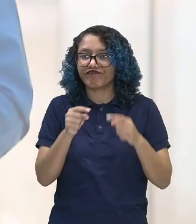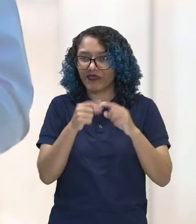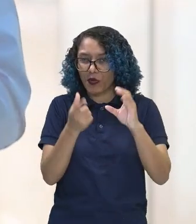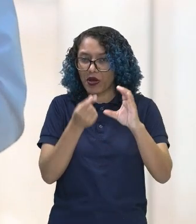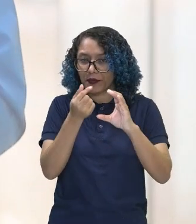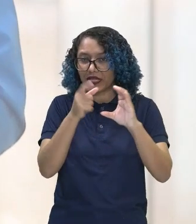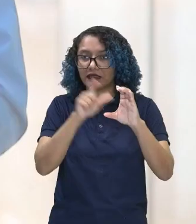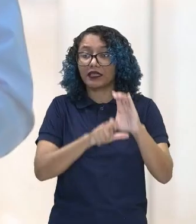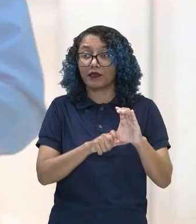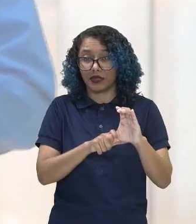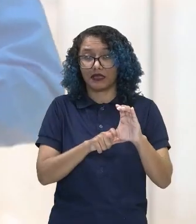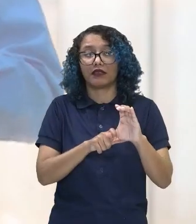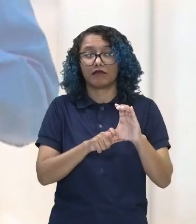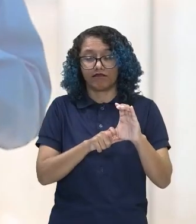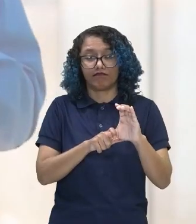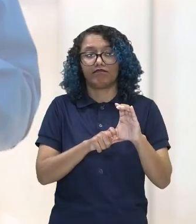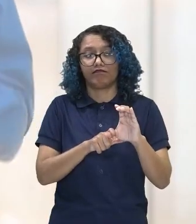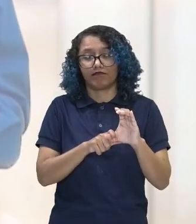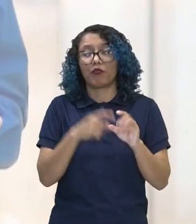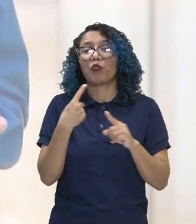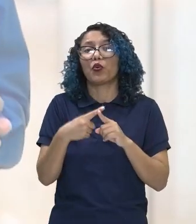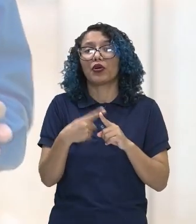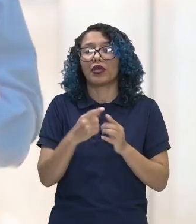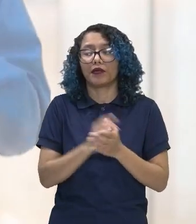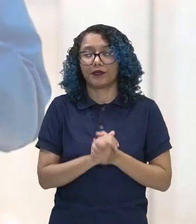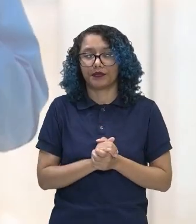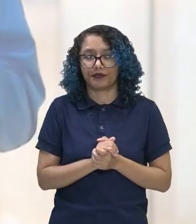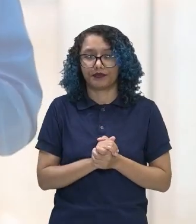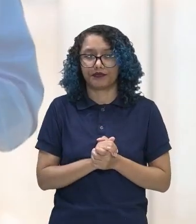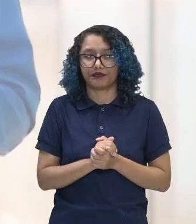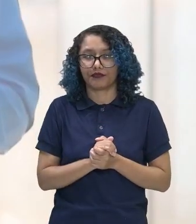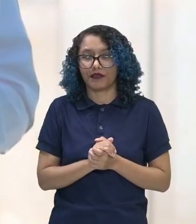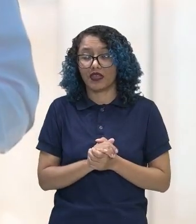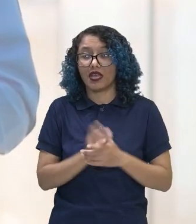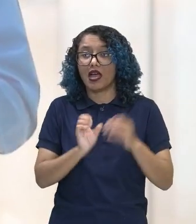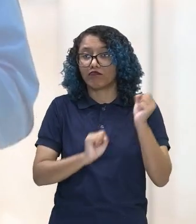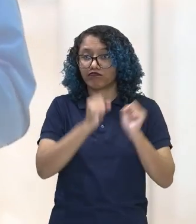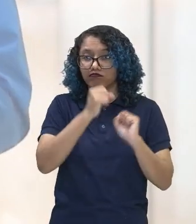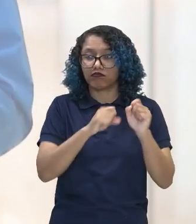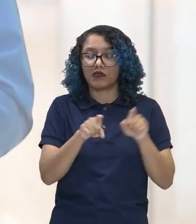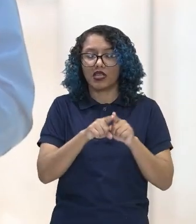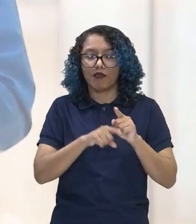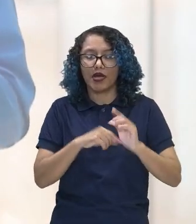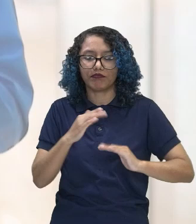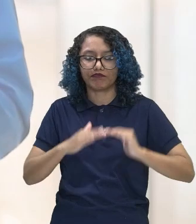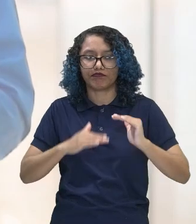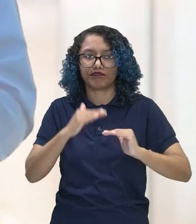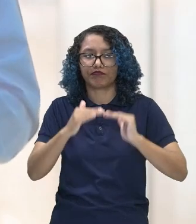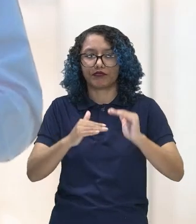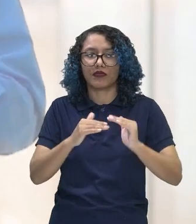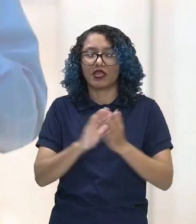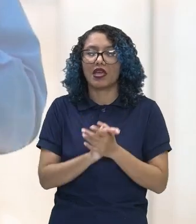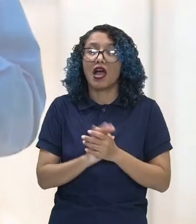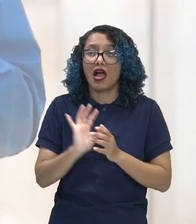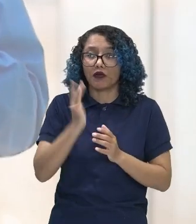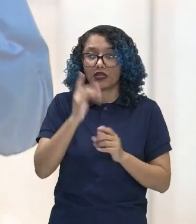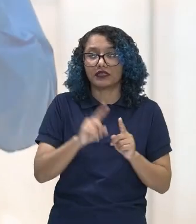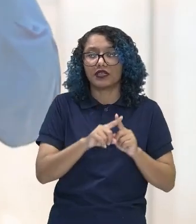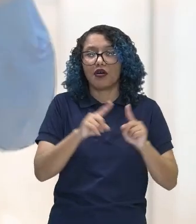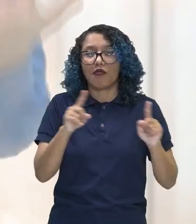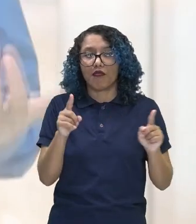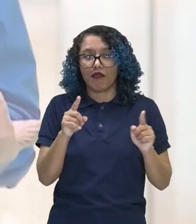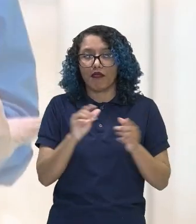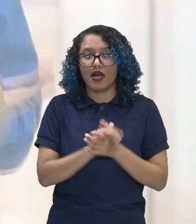dependente, no qual a industrialização e a modernização ocorreram sem romper com as